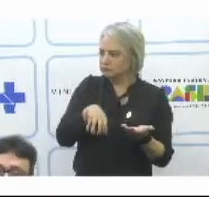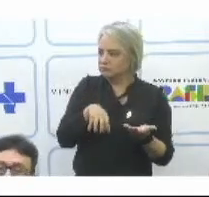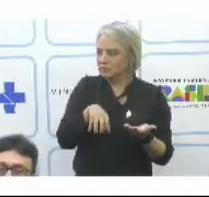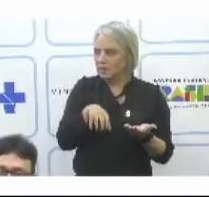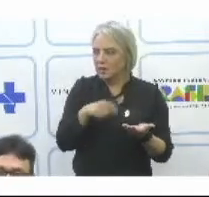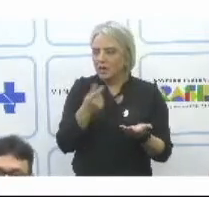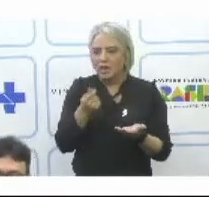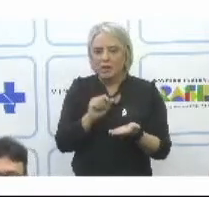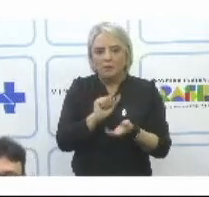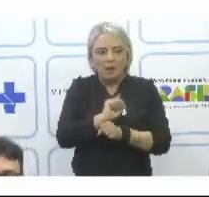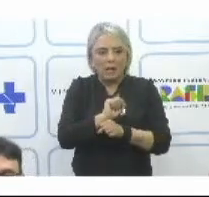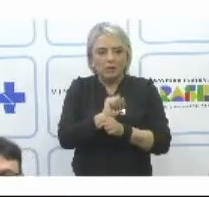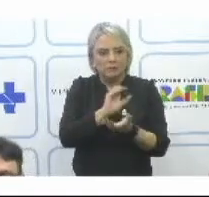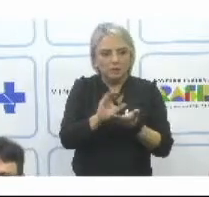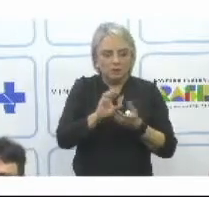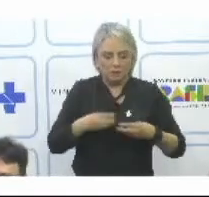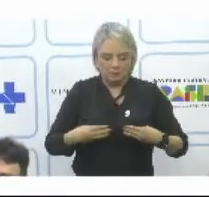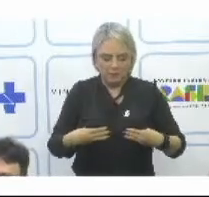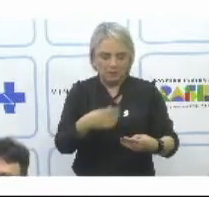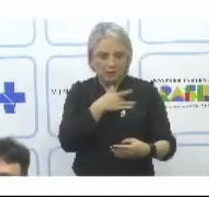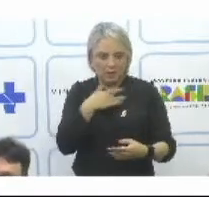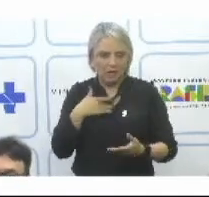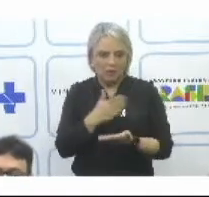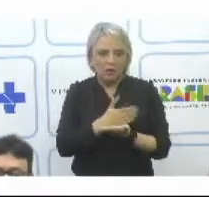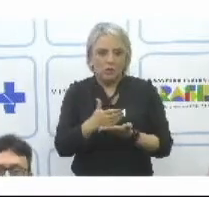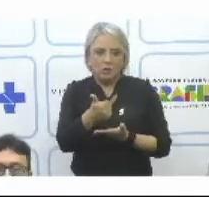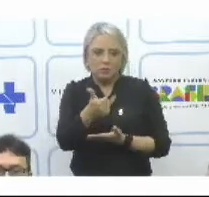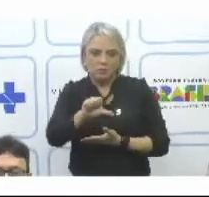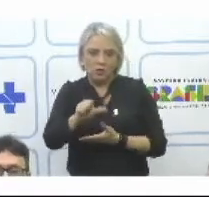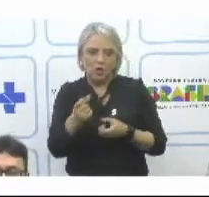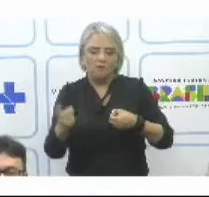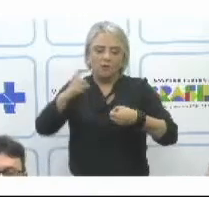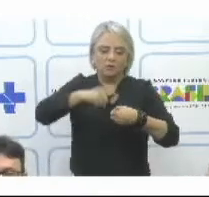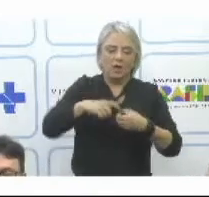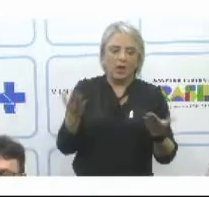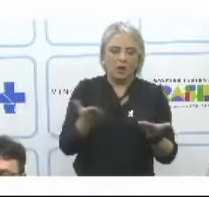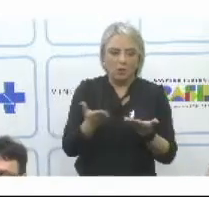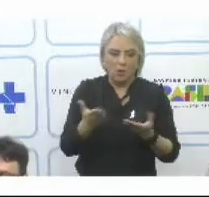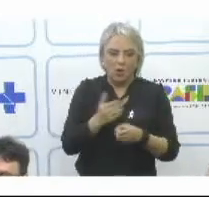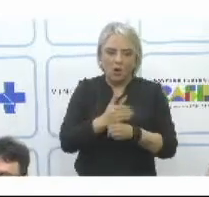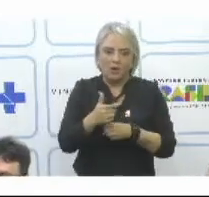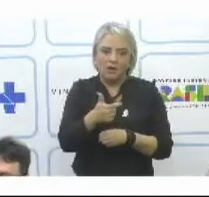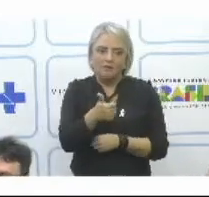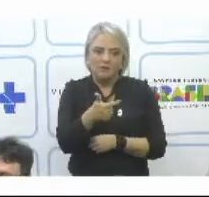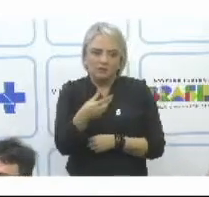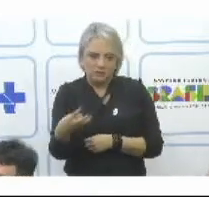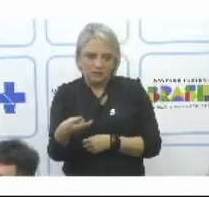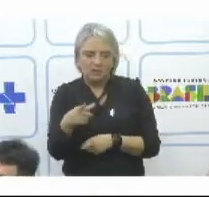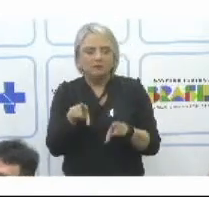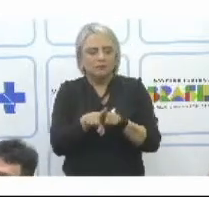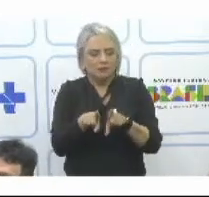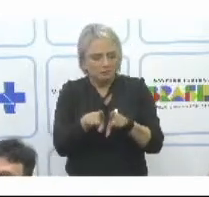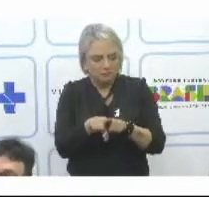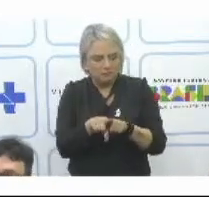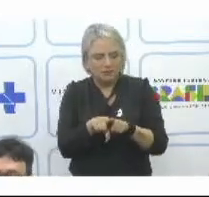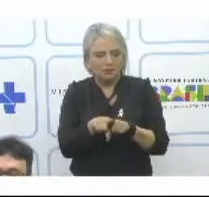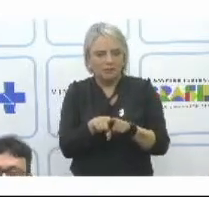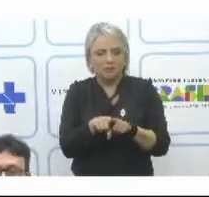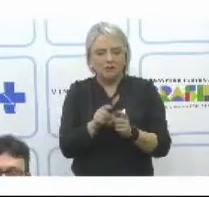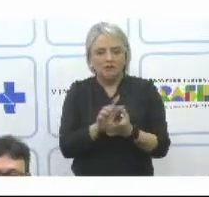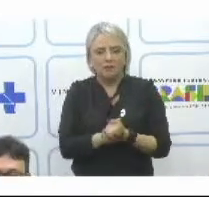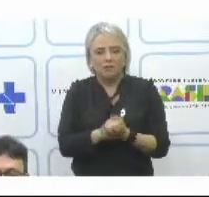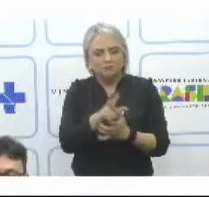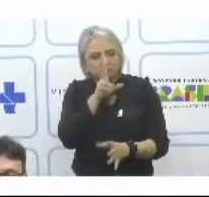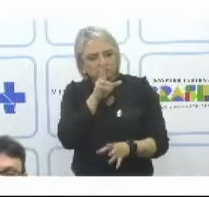ser financiados pelo Ministério em 2019, né, e voltaram agora em 2023. Então, a gente também, né, com